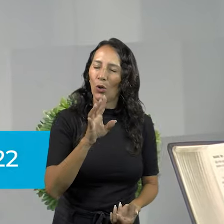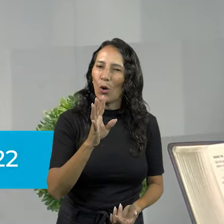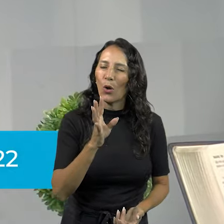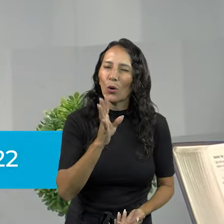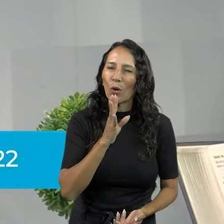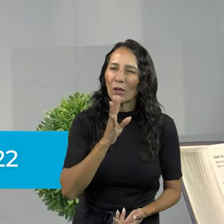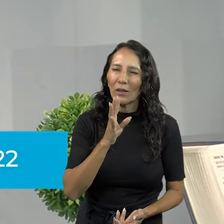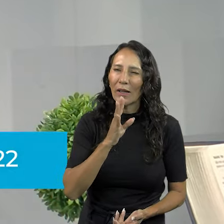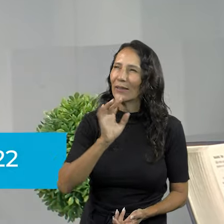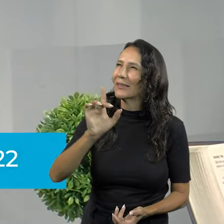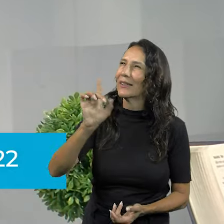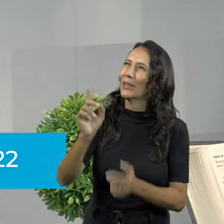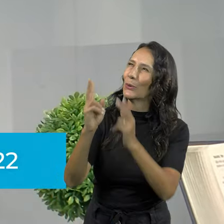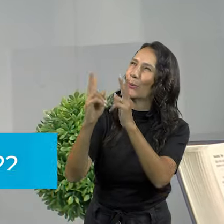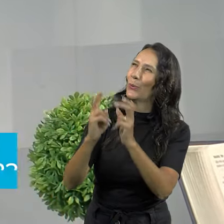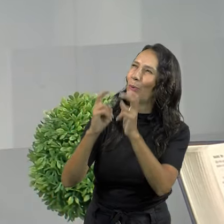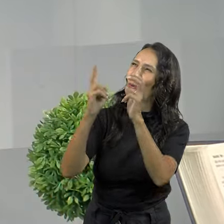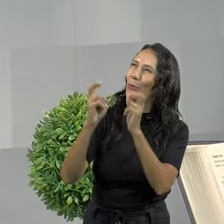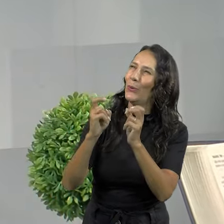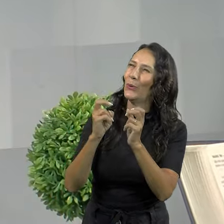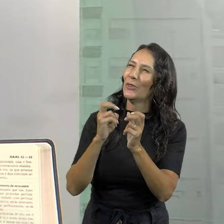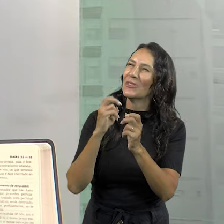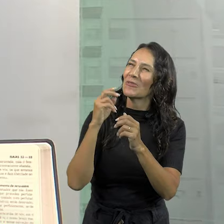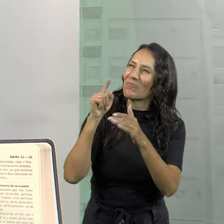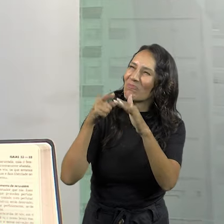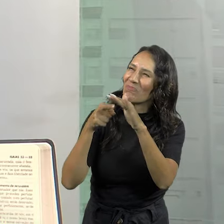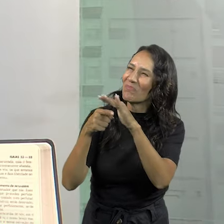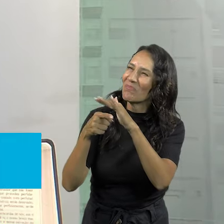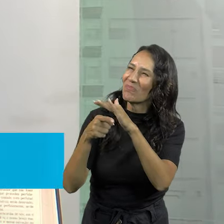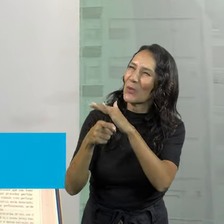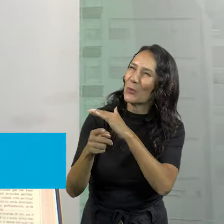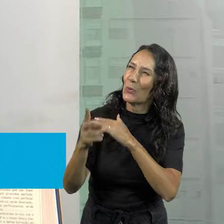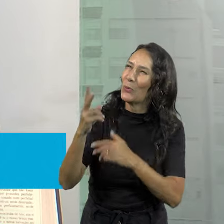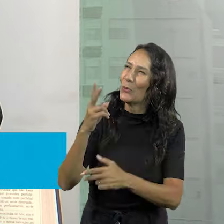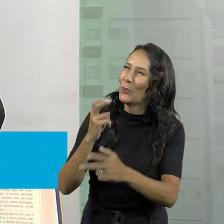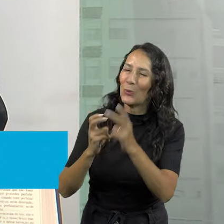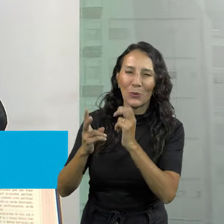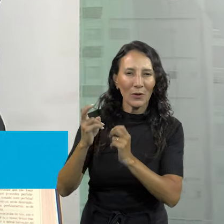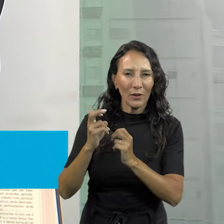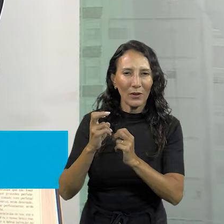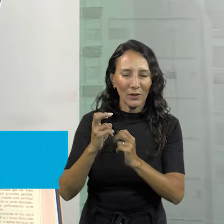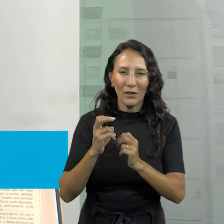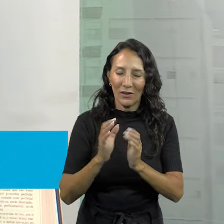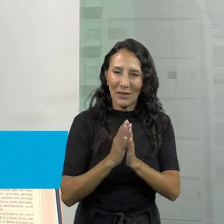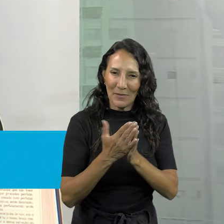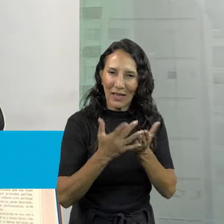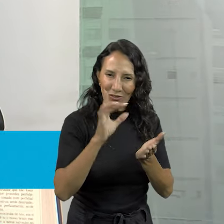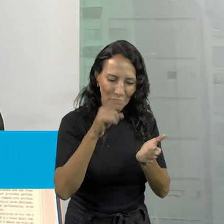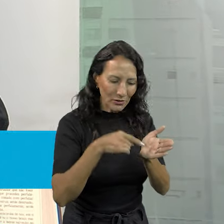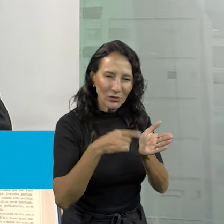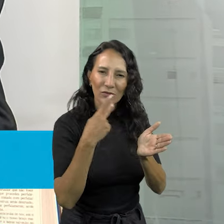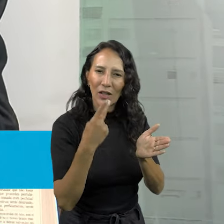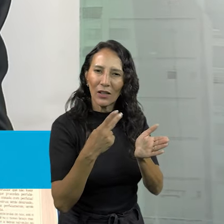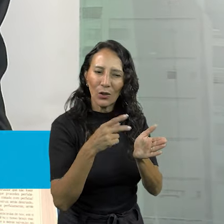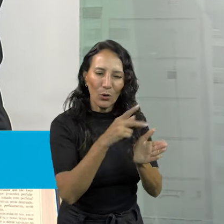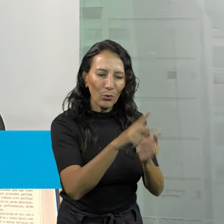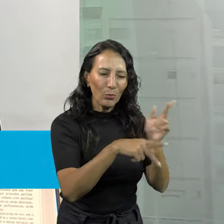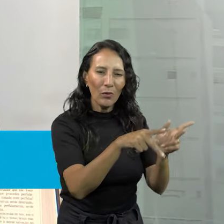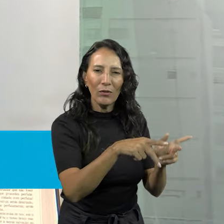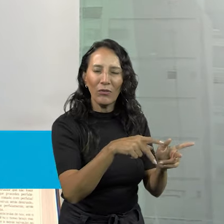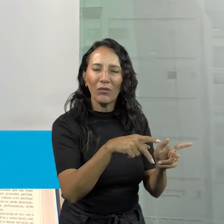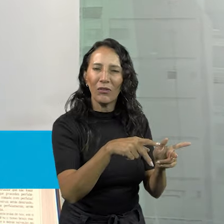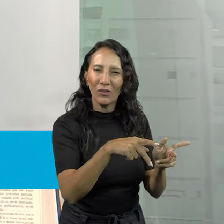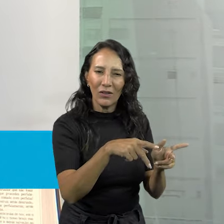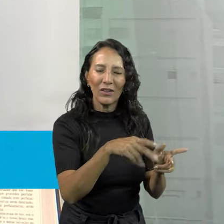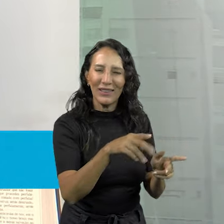prossigais em conhecer o Senhor. Ele vai dizer, o meu povo perece por falta de conhecimento. Aqui não é um conhecimento